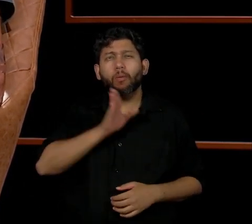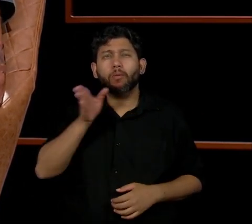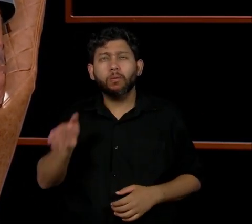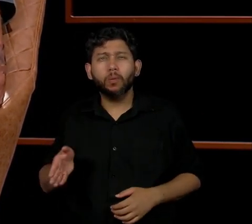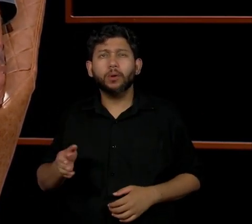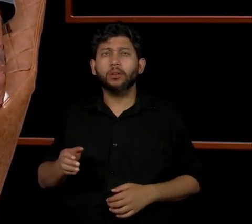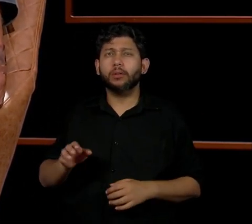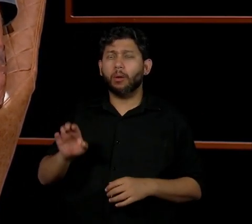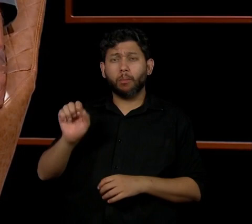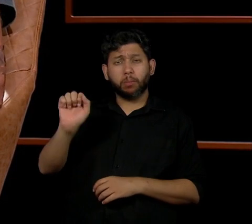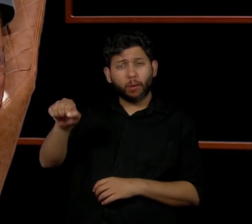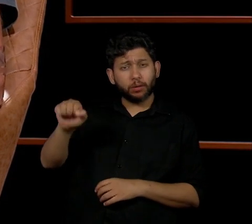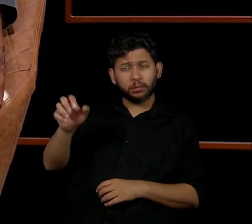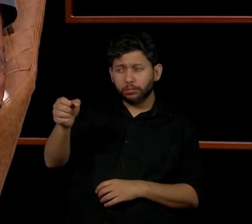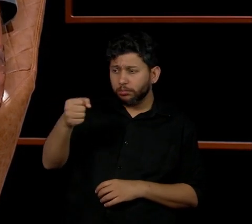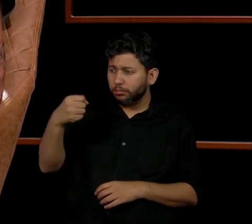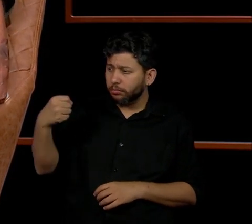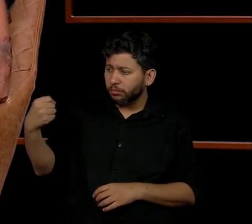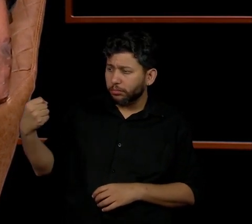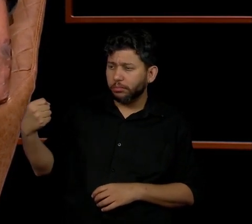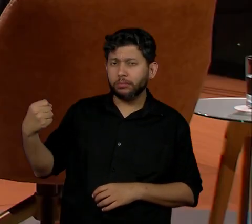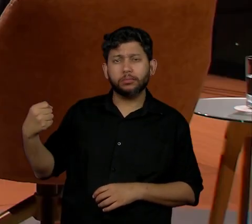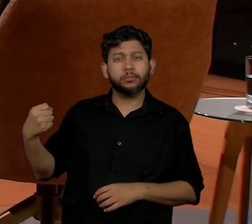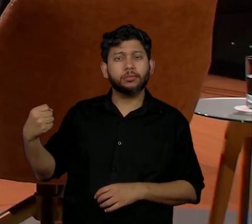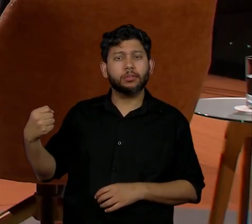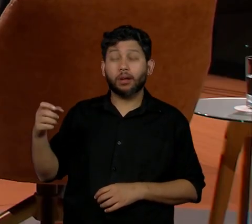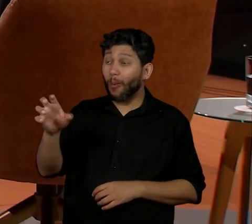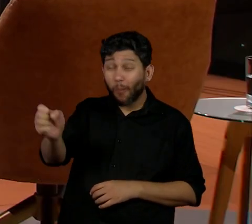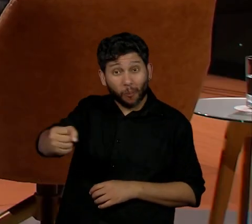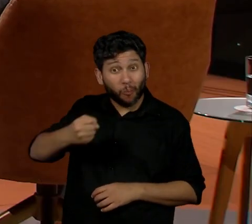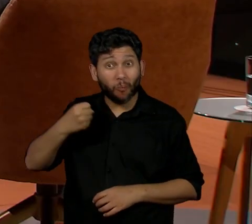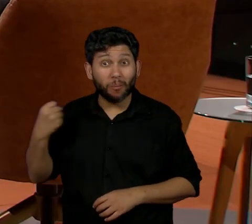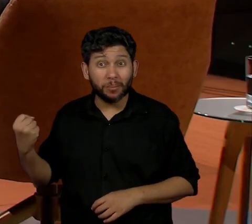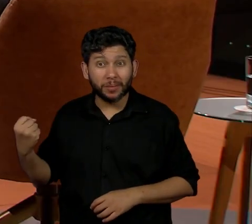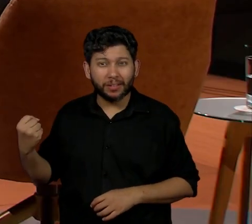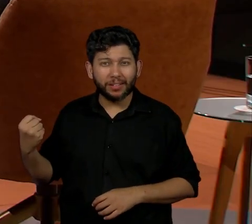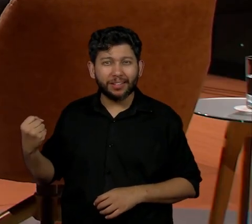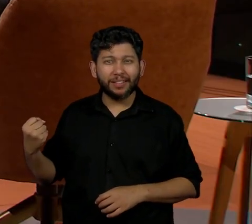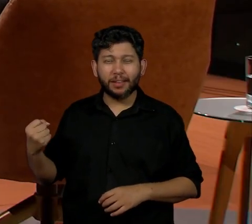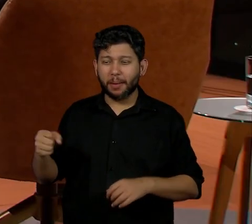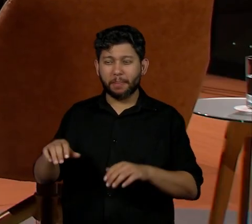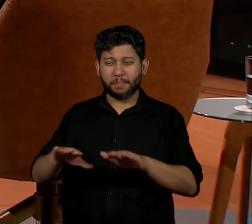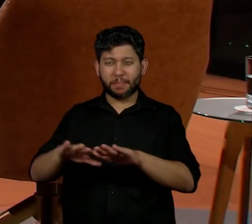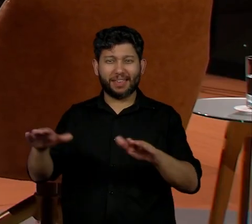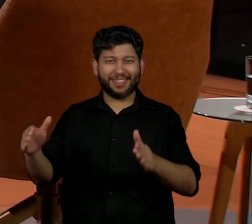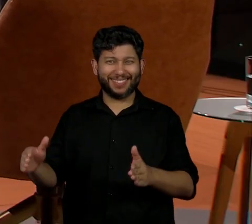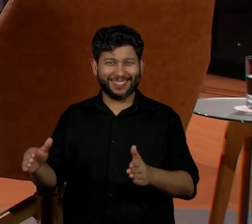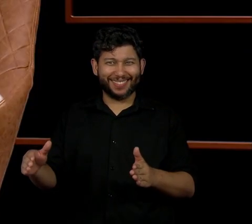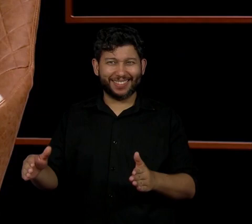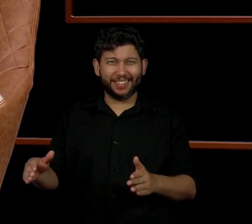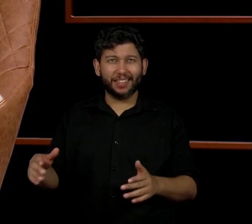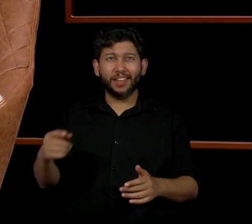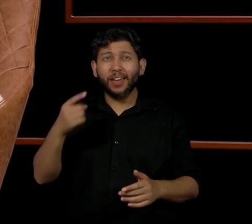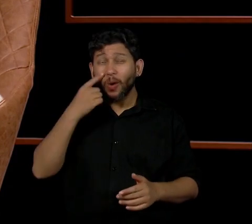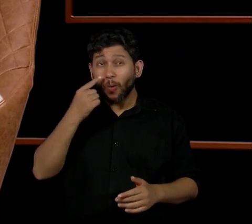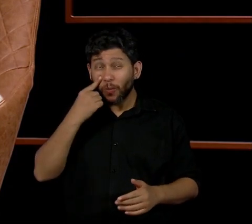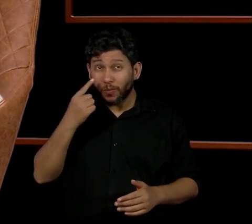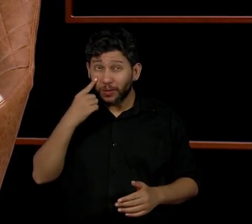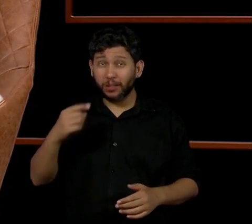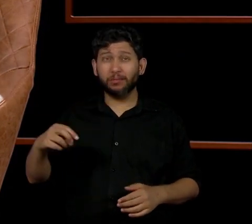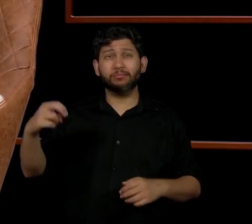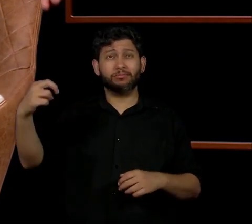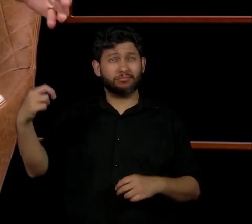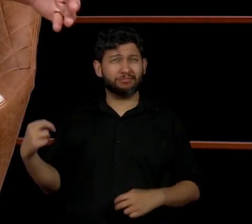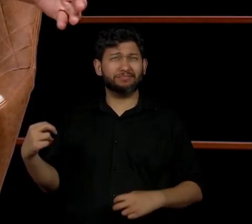aberto, eu entrei, bati na porta, pode entrar. Quando abri a porta, tinha uma mesinha de centro, assim, de um lado, numa ponta, a Nalva,